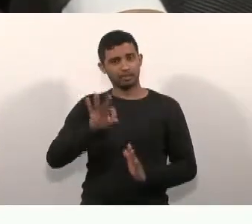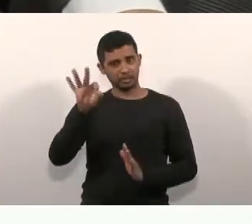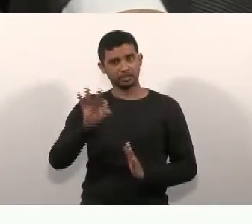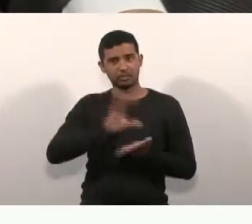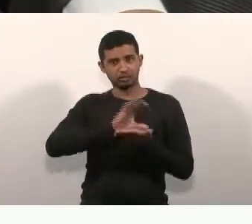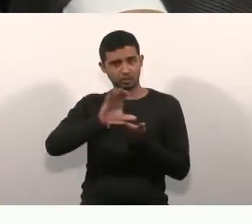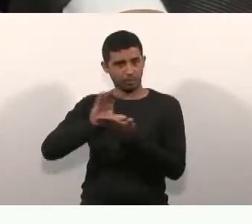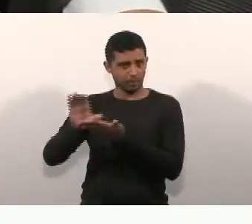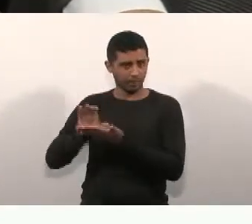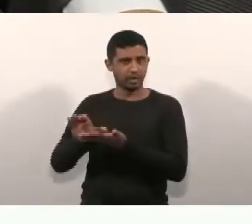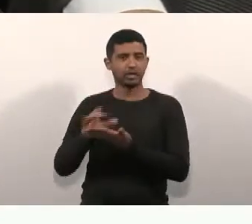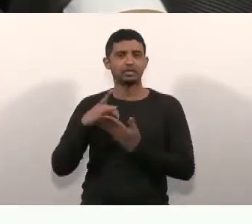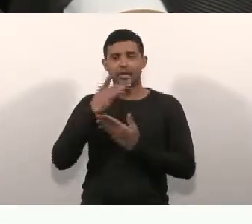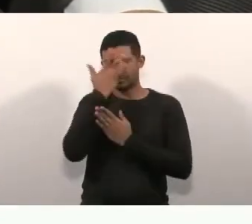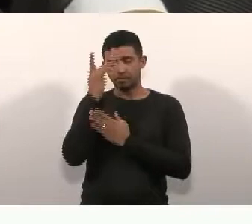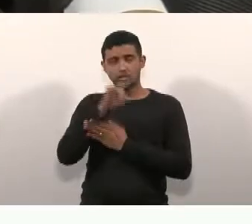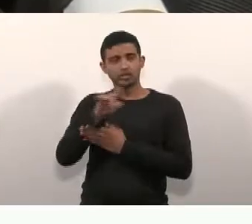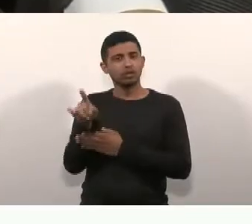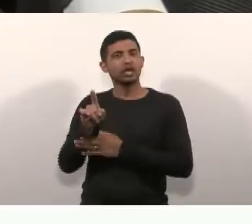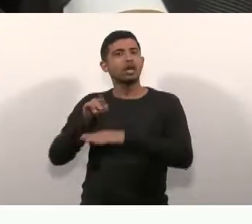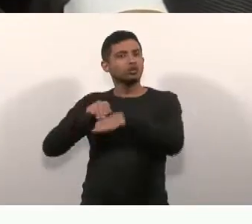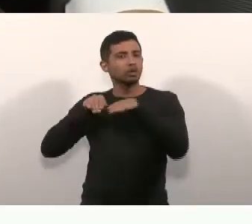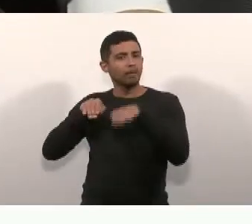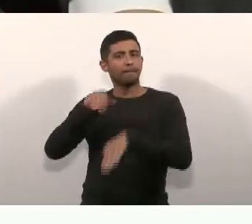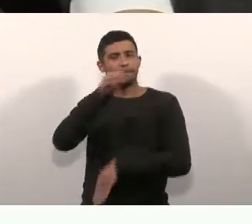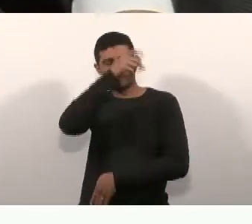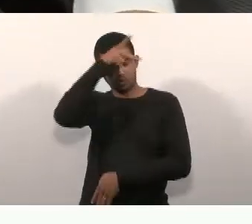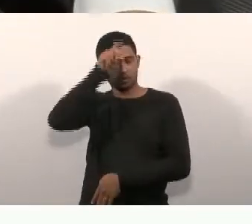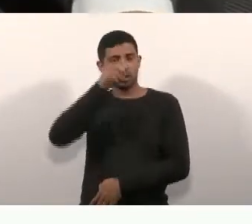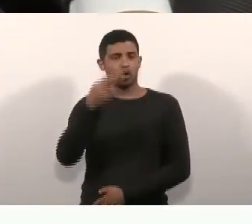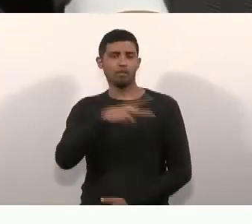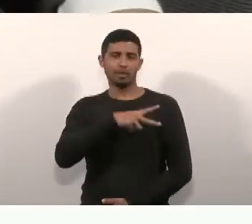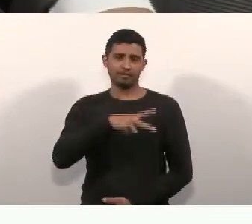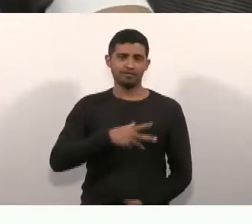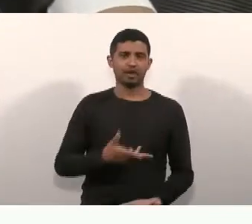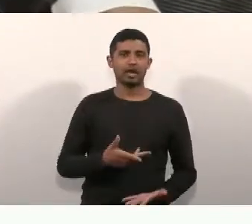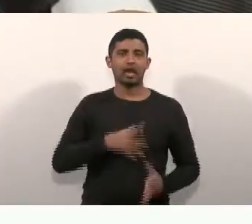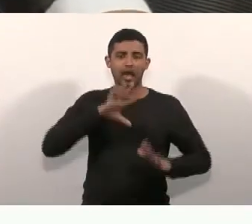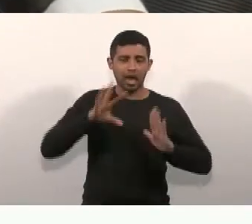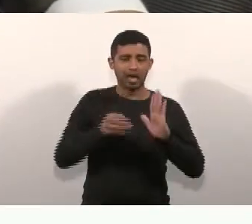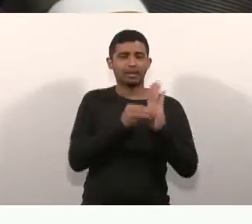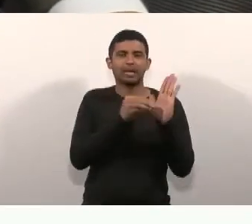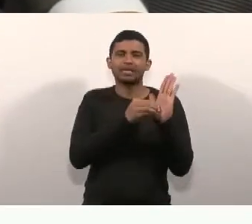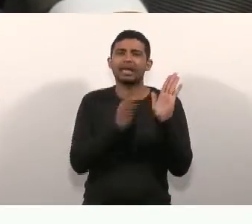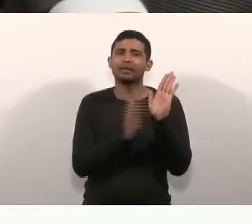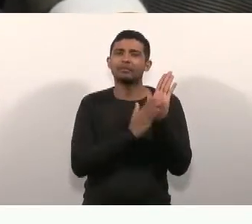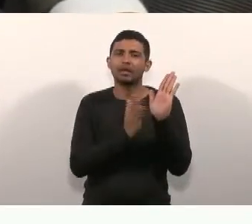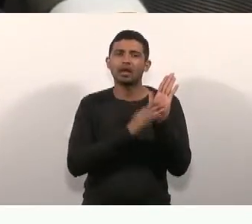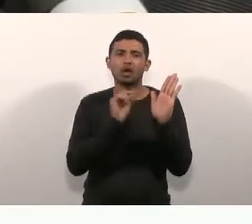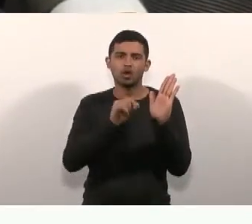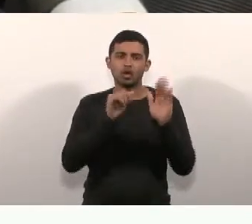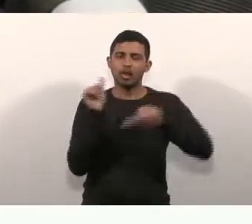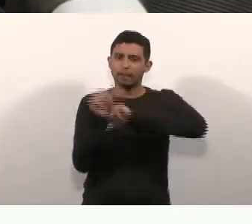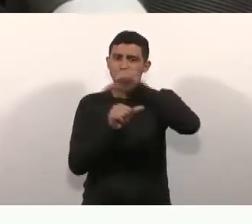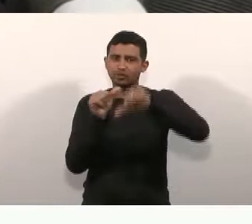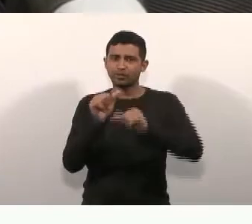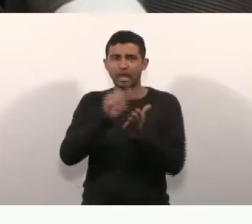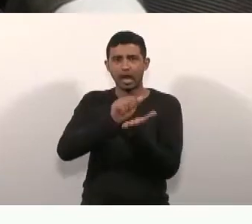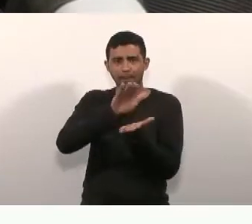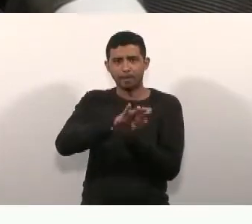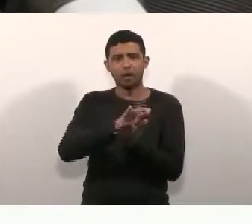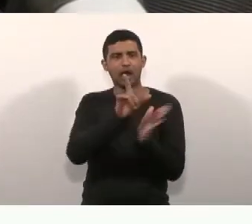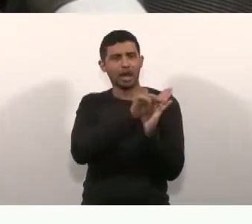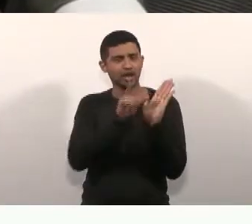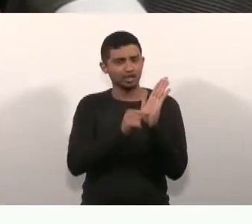pós-pagamento, operado por pessoas de estacionamentos públicos ou privados e da outras providências. A emenda pretende modificar a penalidade prevista no artigo